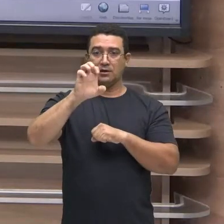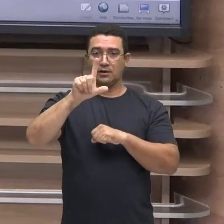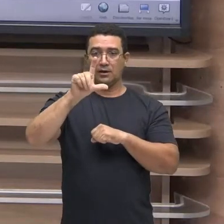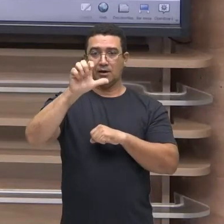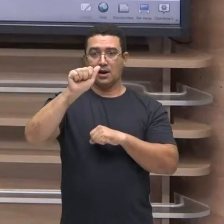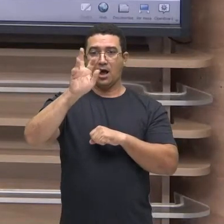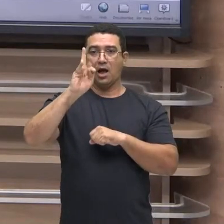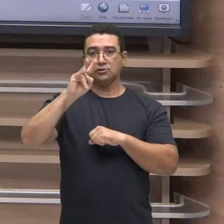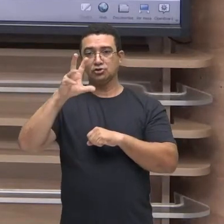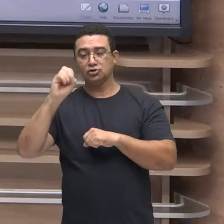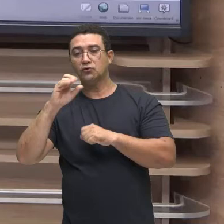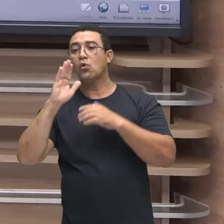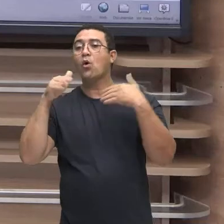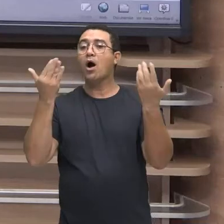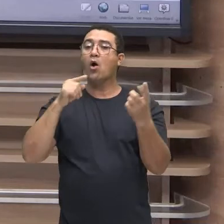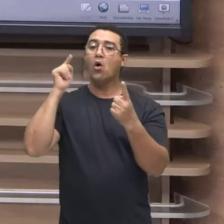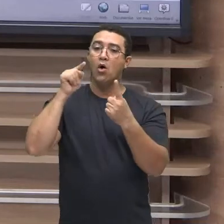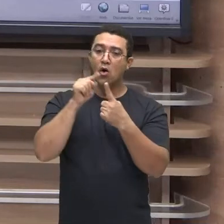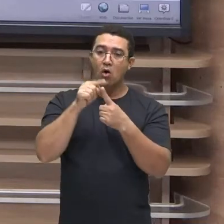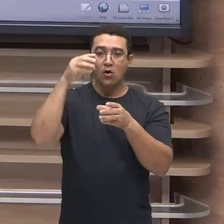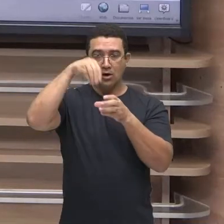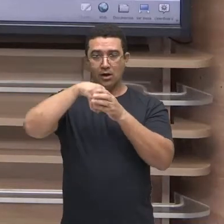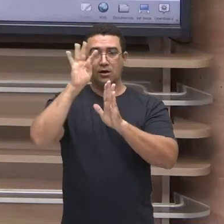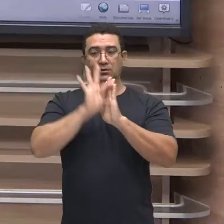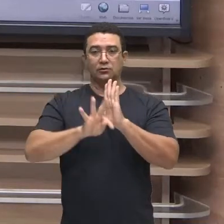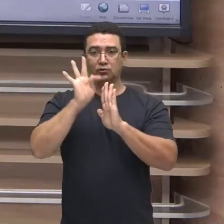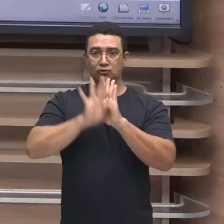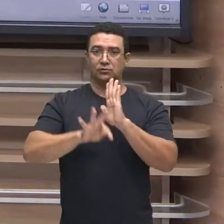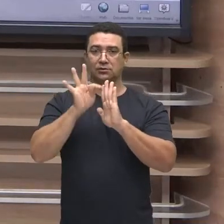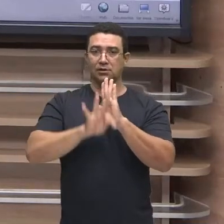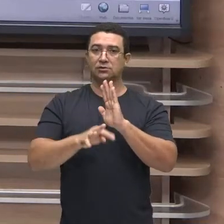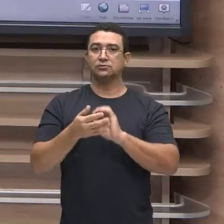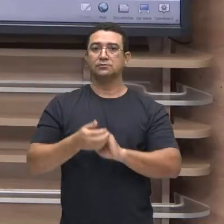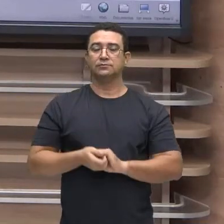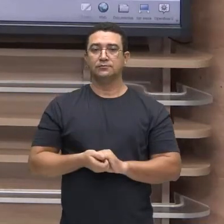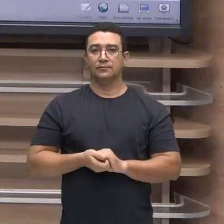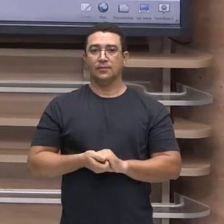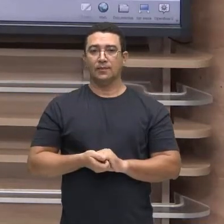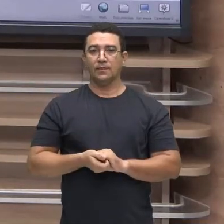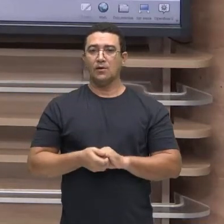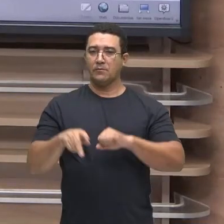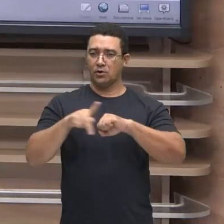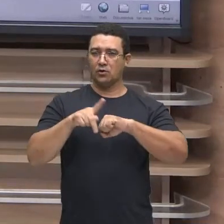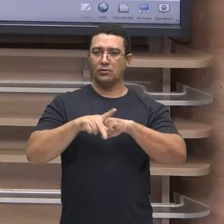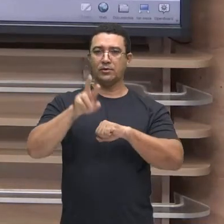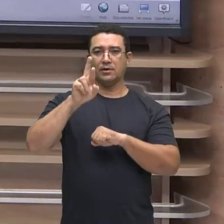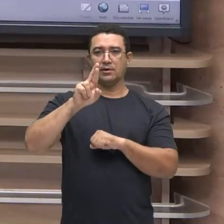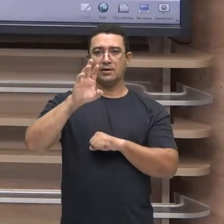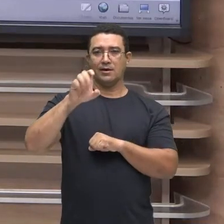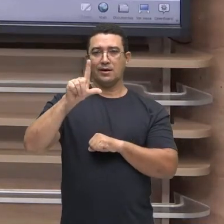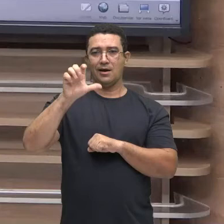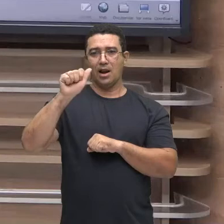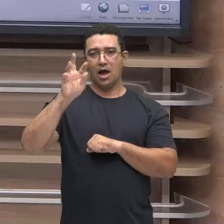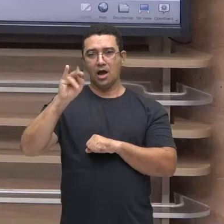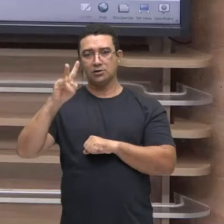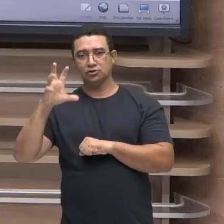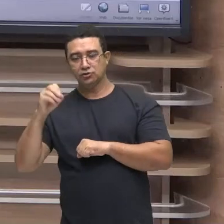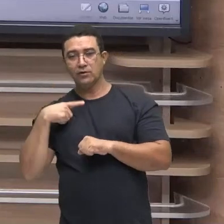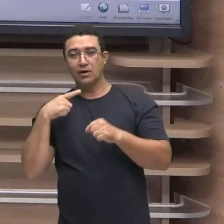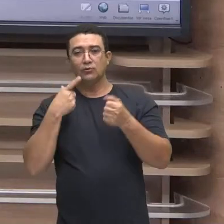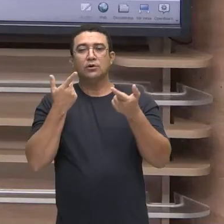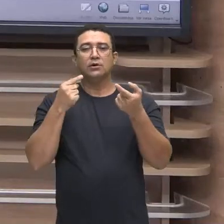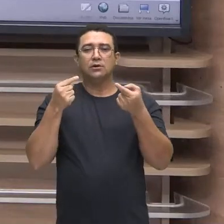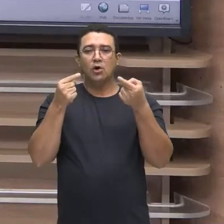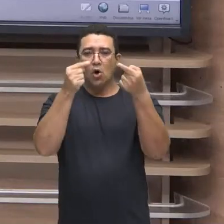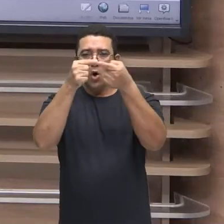sua função dentro do texto, né? Que não esqueça que ele tem a função, né, de estar ali fazendo a